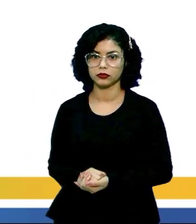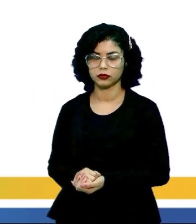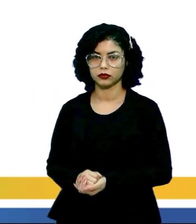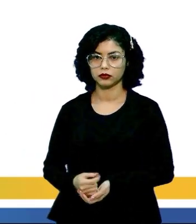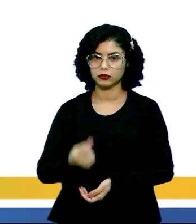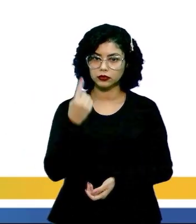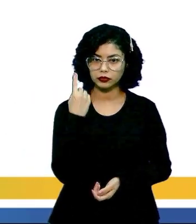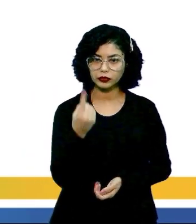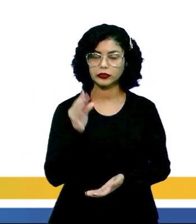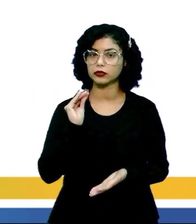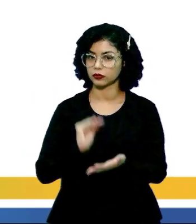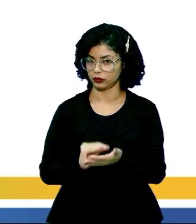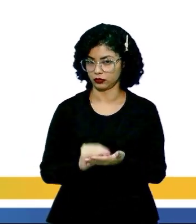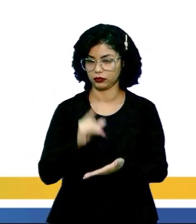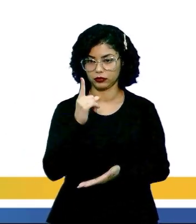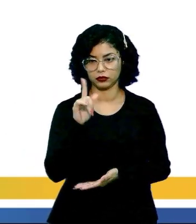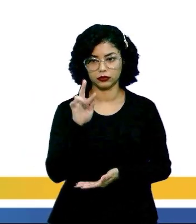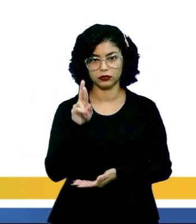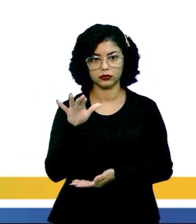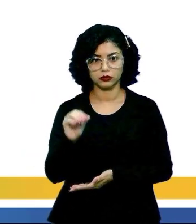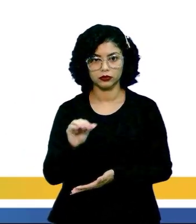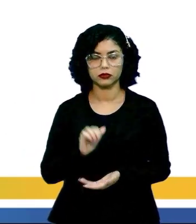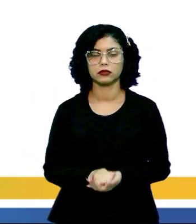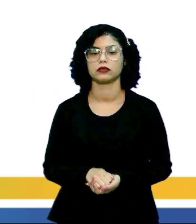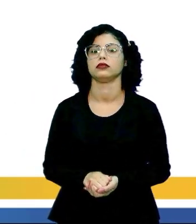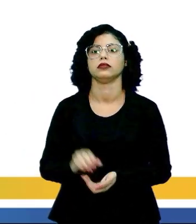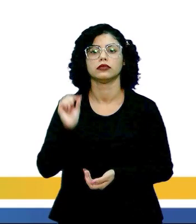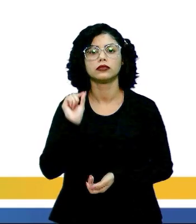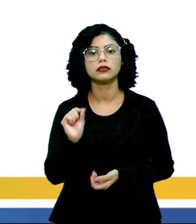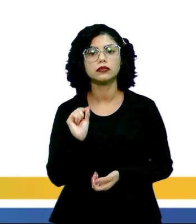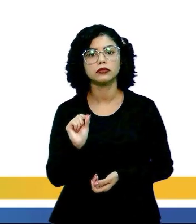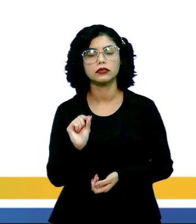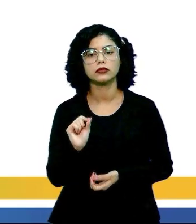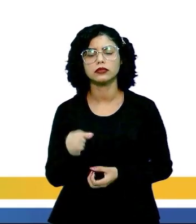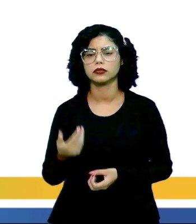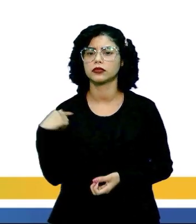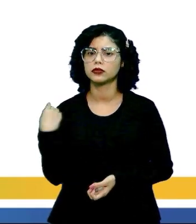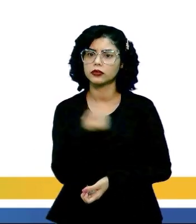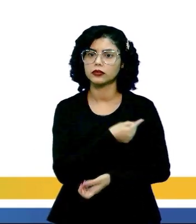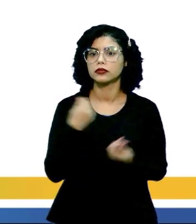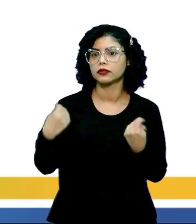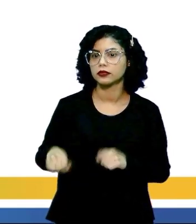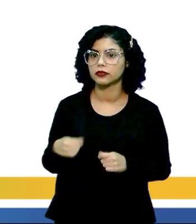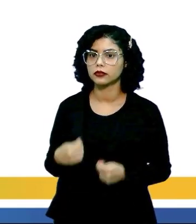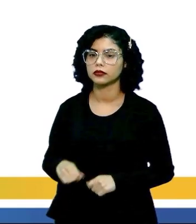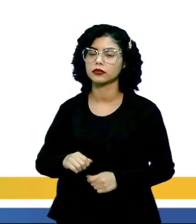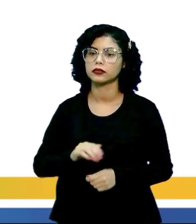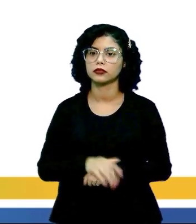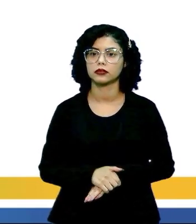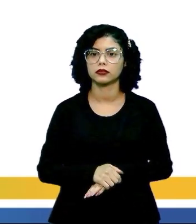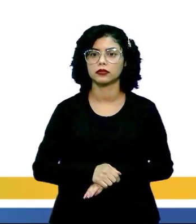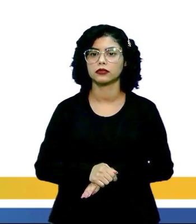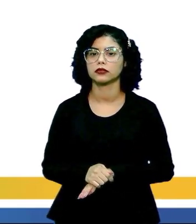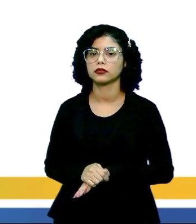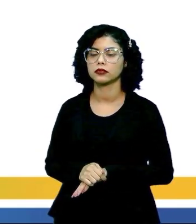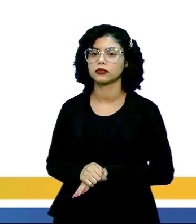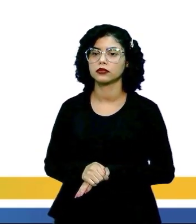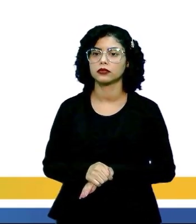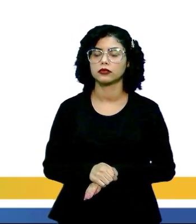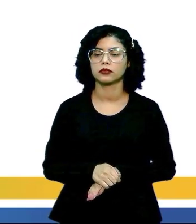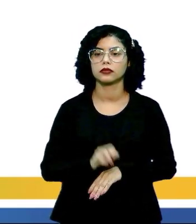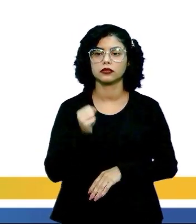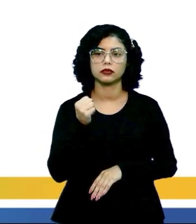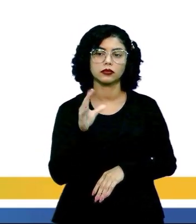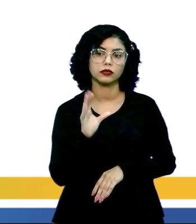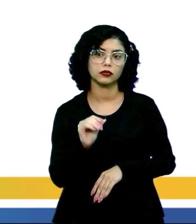1. Logo, sobrou 1 litro. O que nos interessa é o combustível